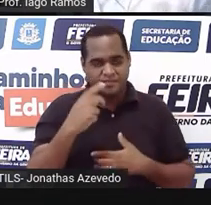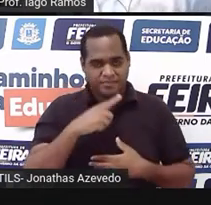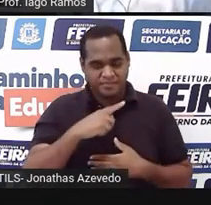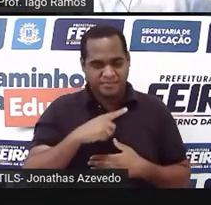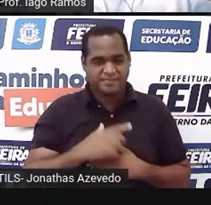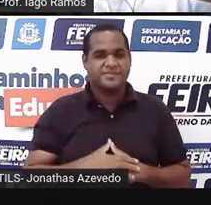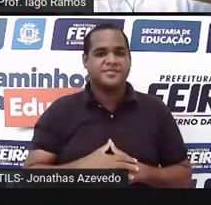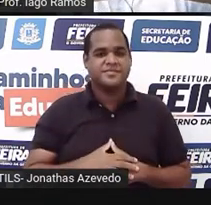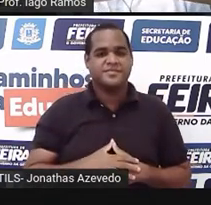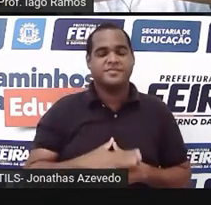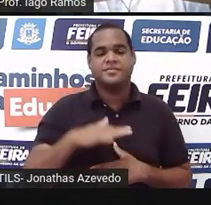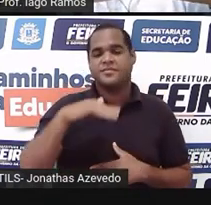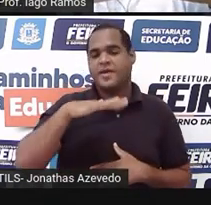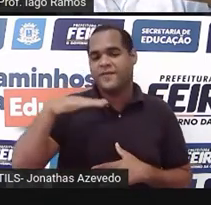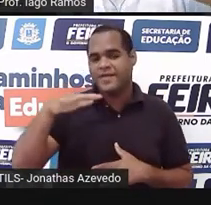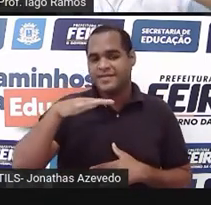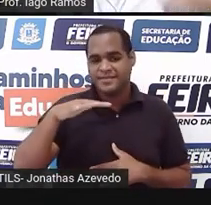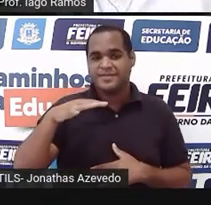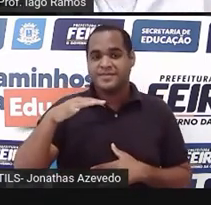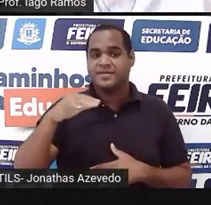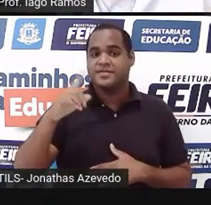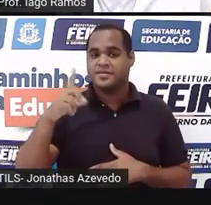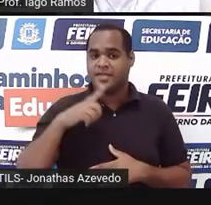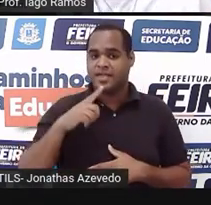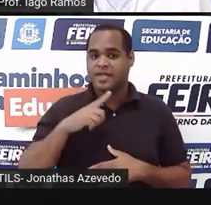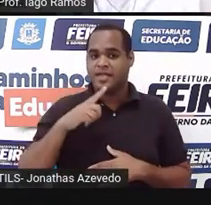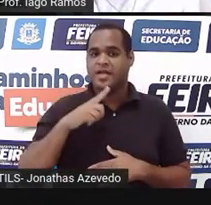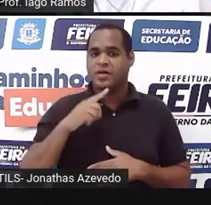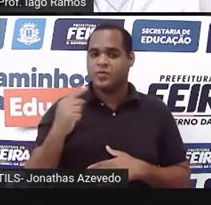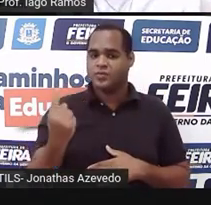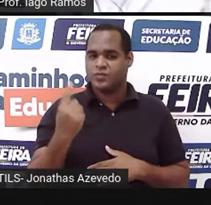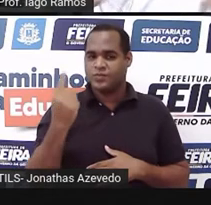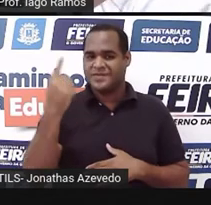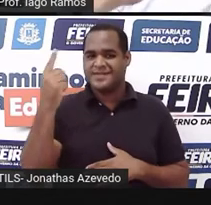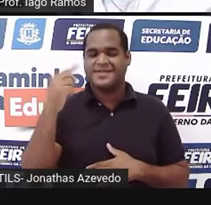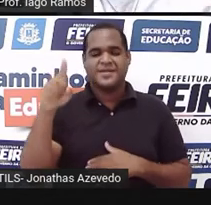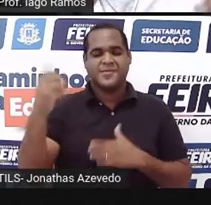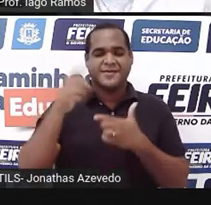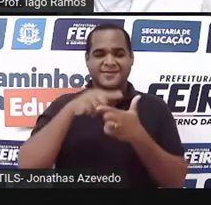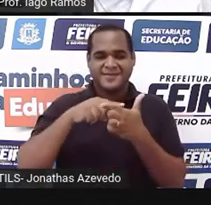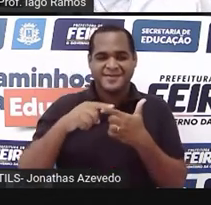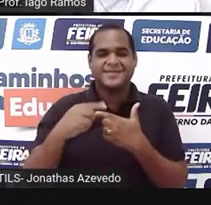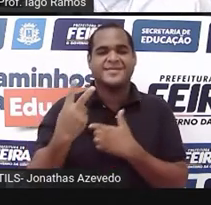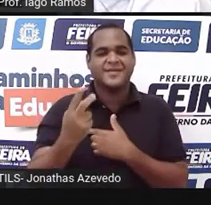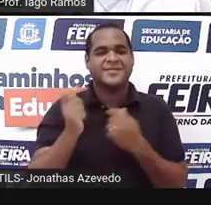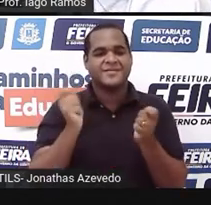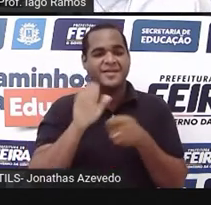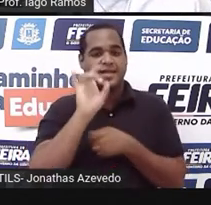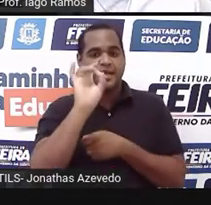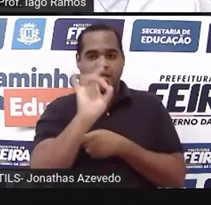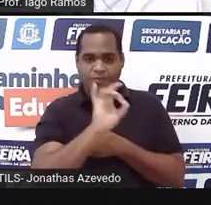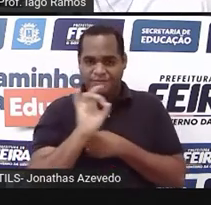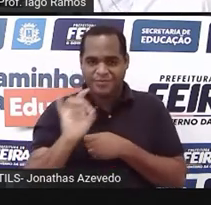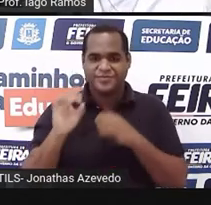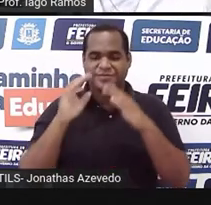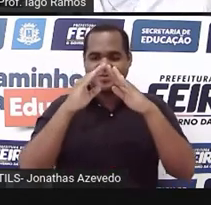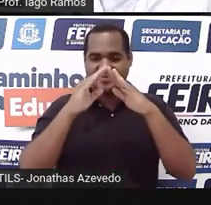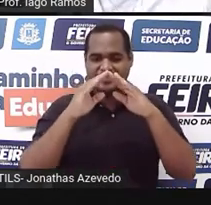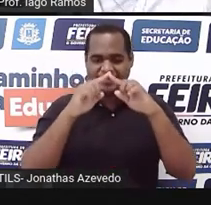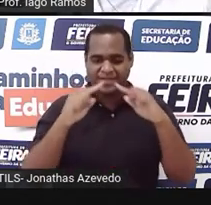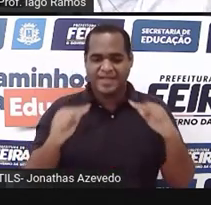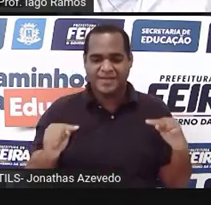base vezes altura depois de vídeo por dois em cada triângulo Oi